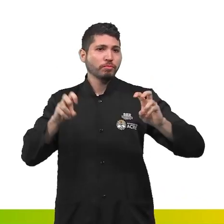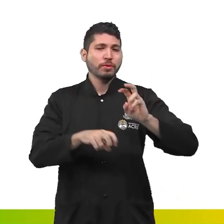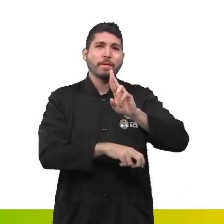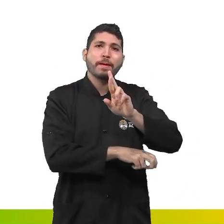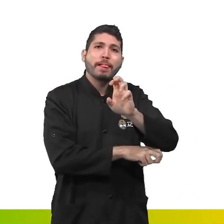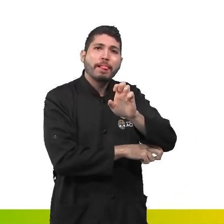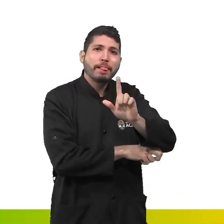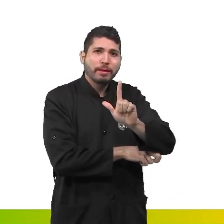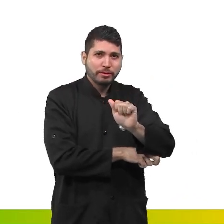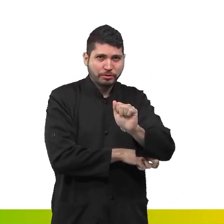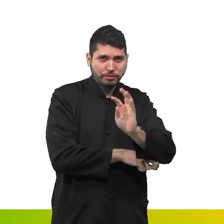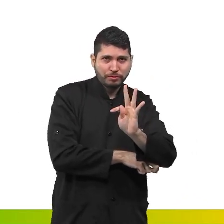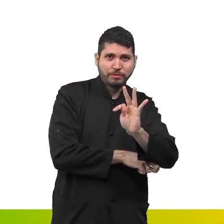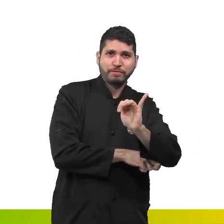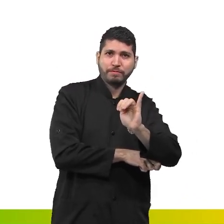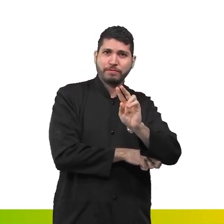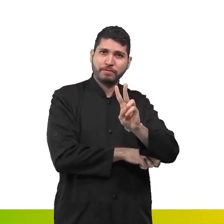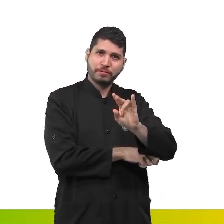cultural.